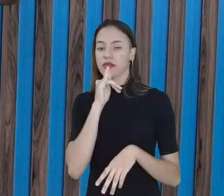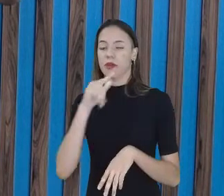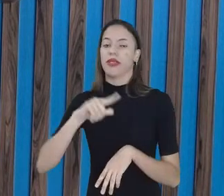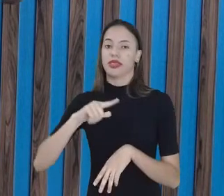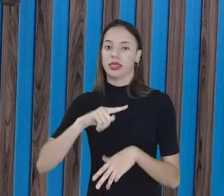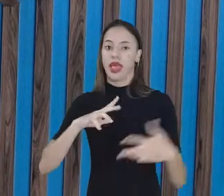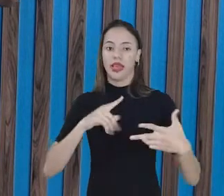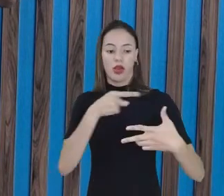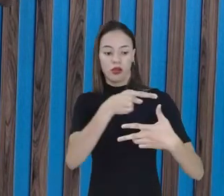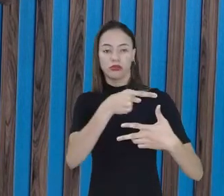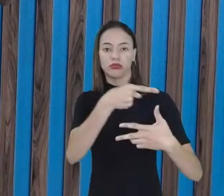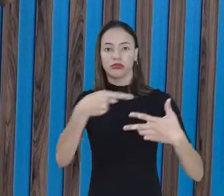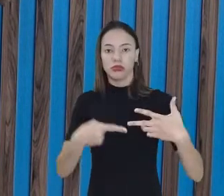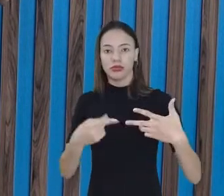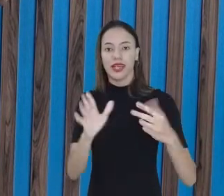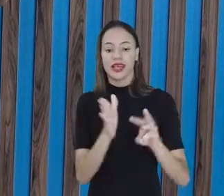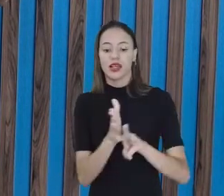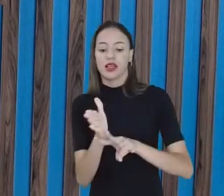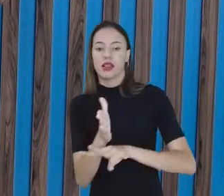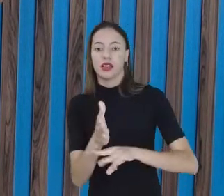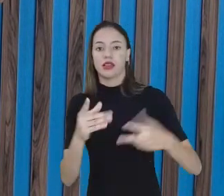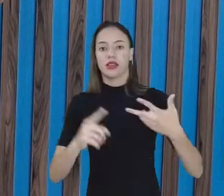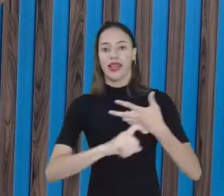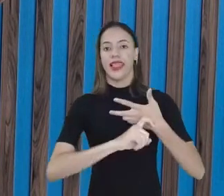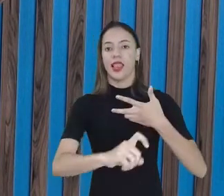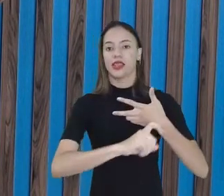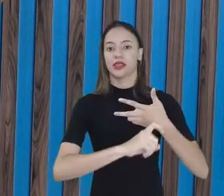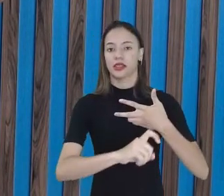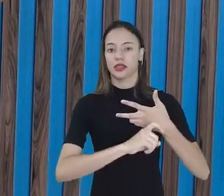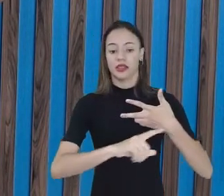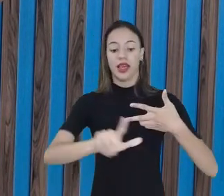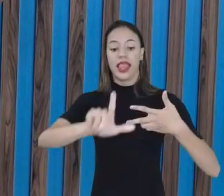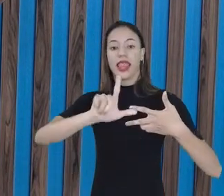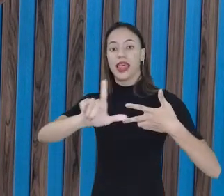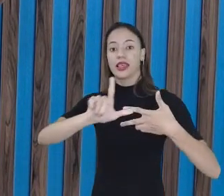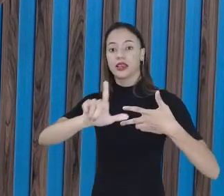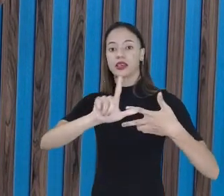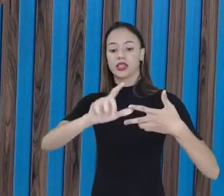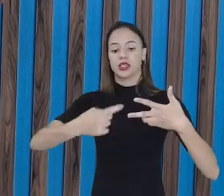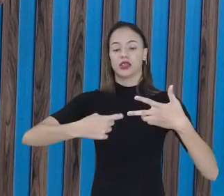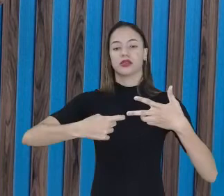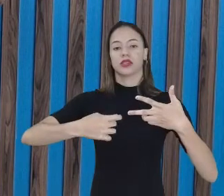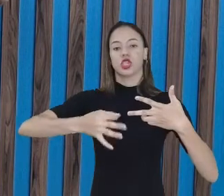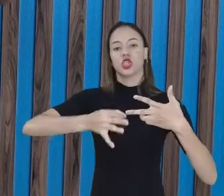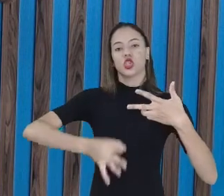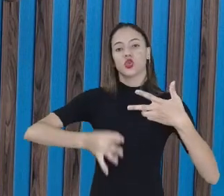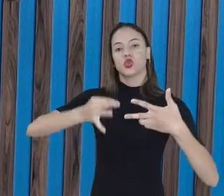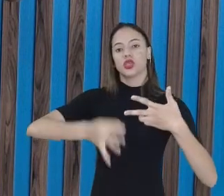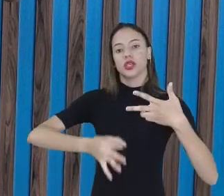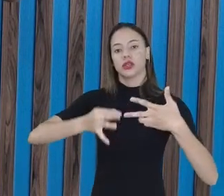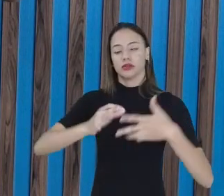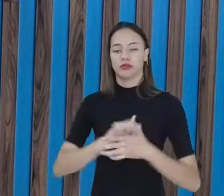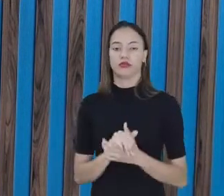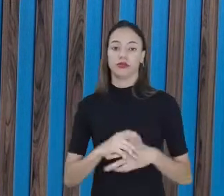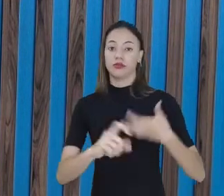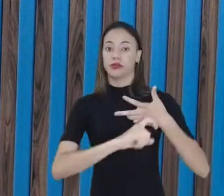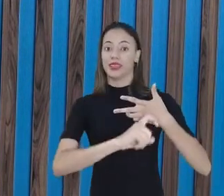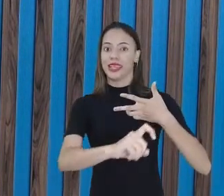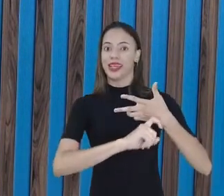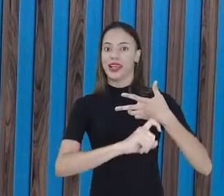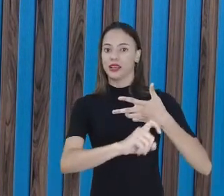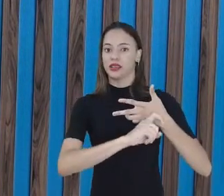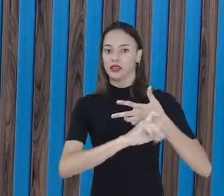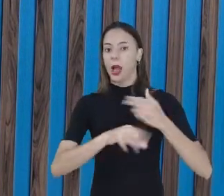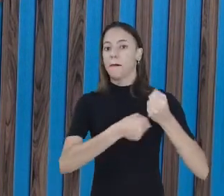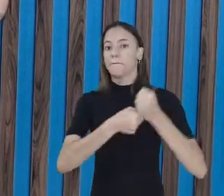poder tripartite aí, onde a gente tem o poder executivo, o legislativo e o judiciário. O poder executivo, como o nome